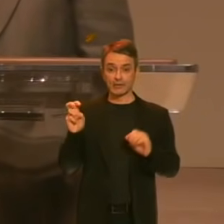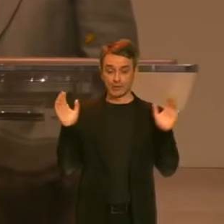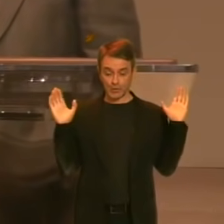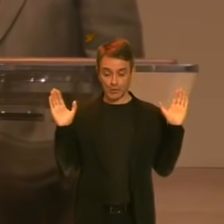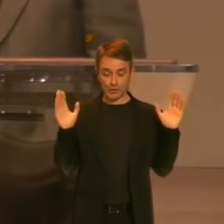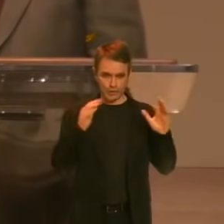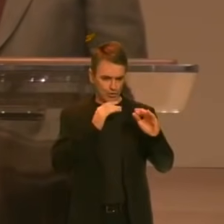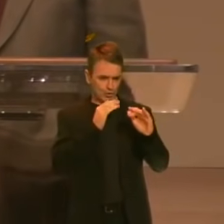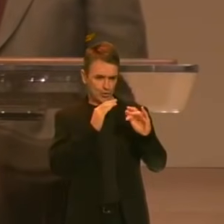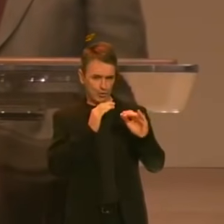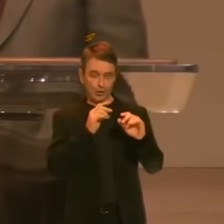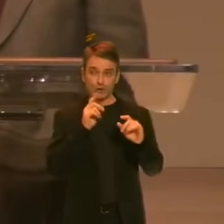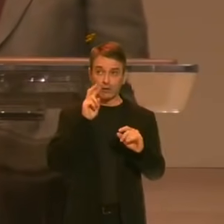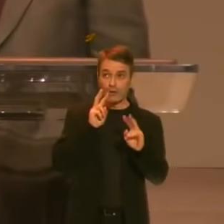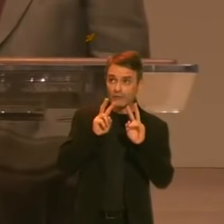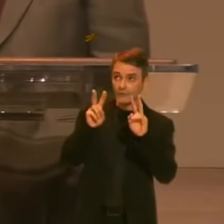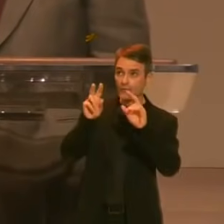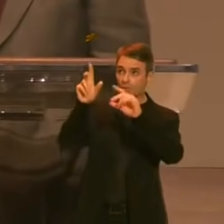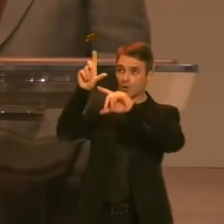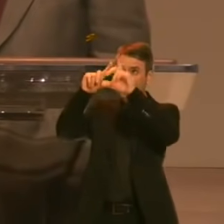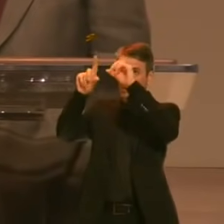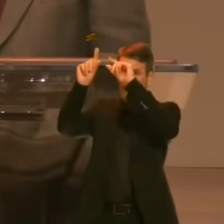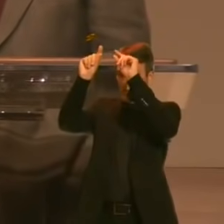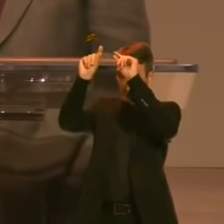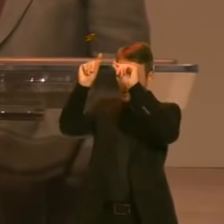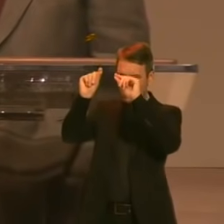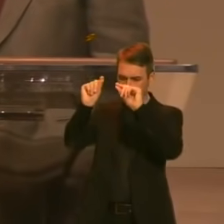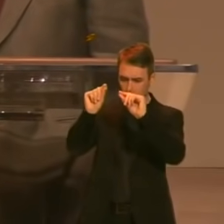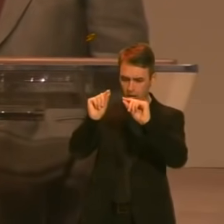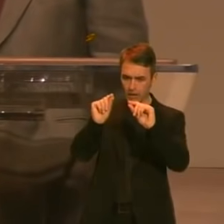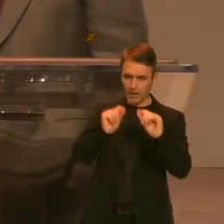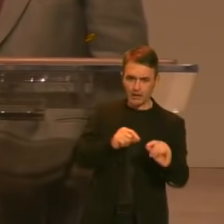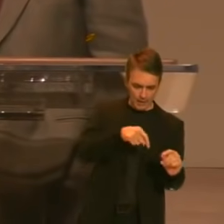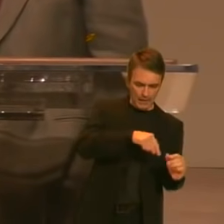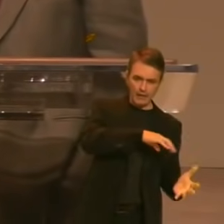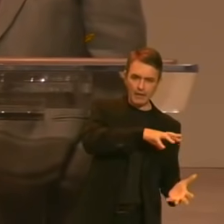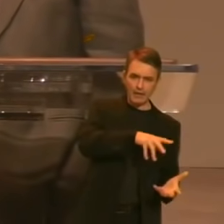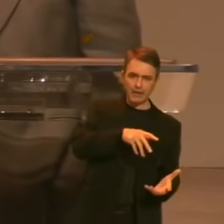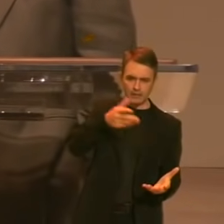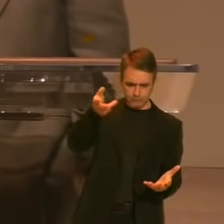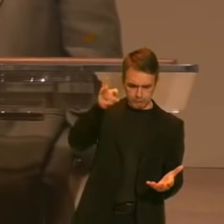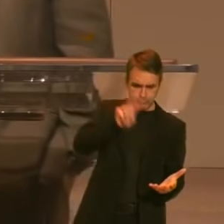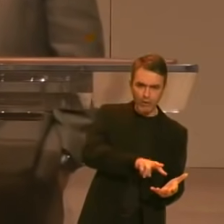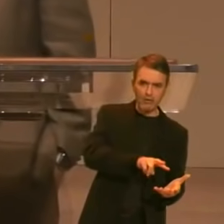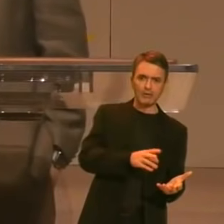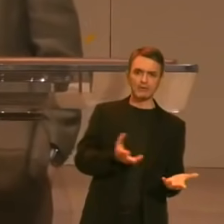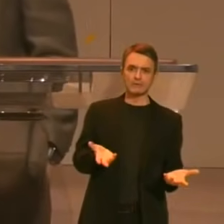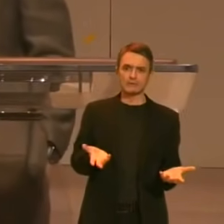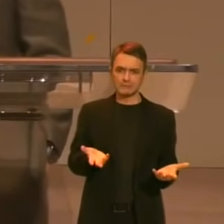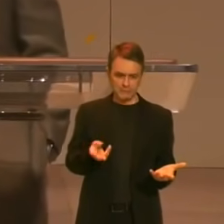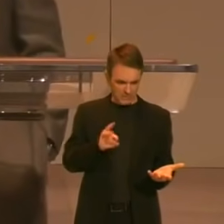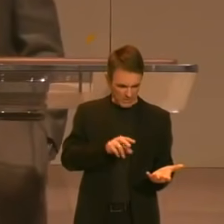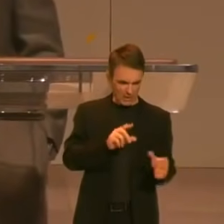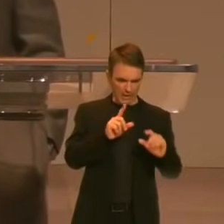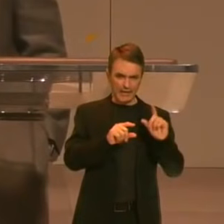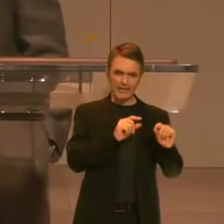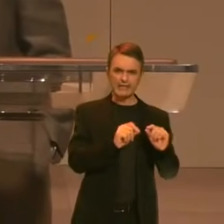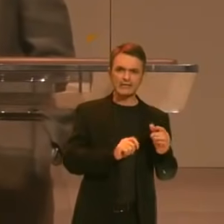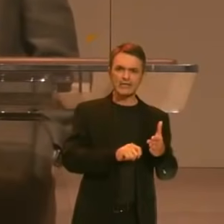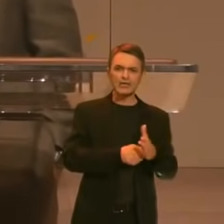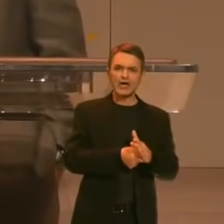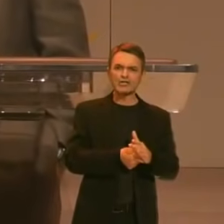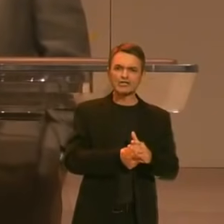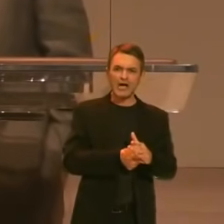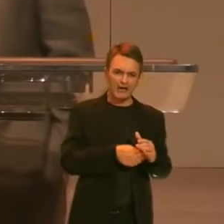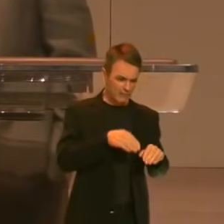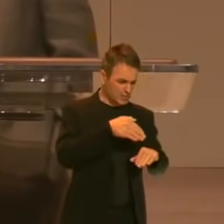e viu uma estrela que havia caído do céu sobre a terra, e a estrela foi dada a chave do poço